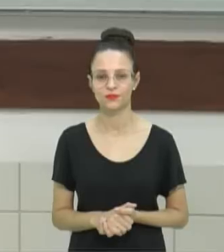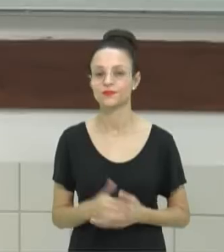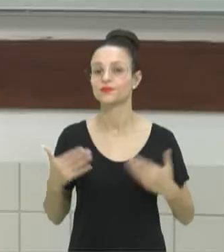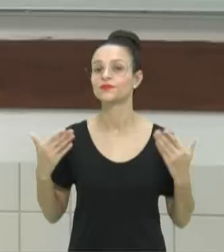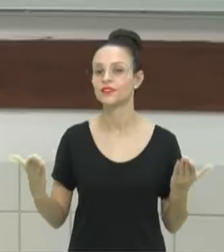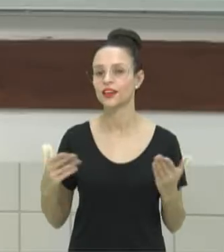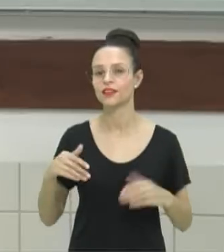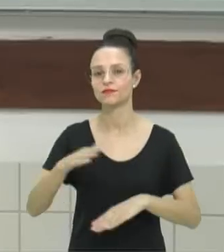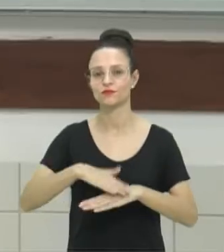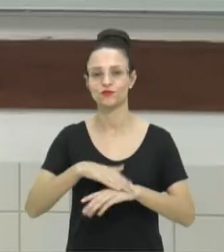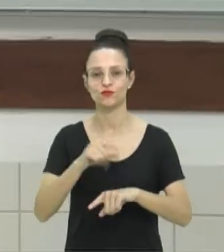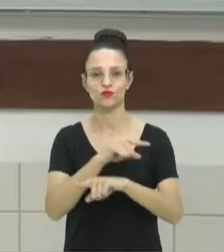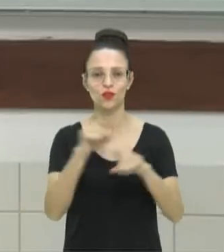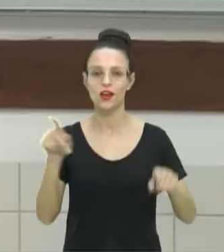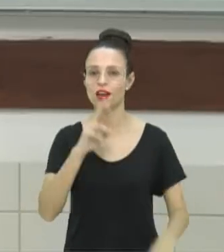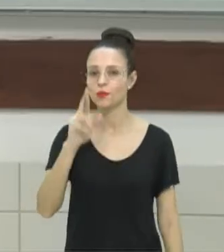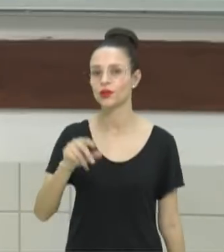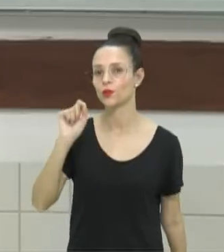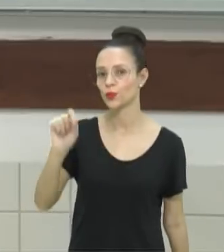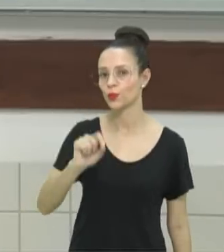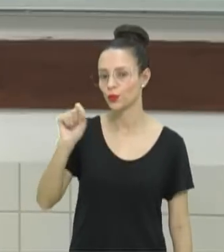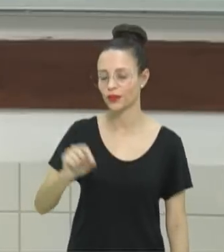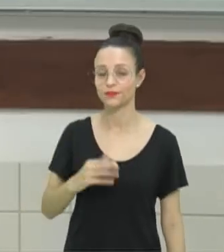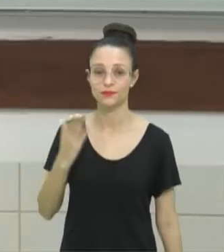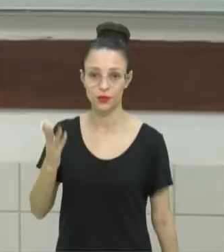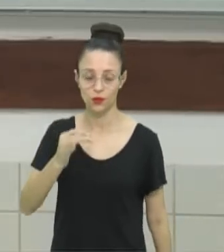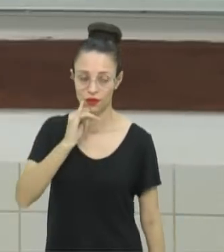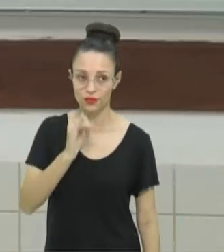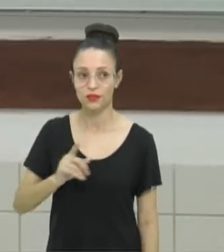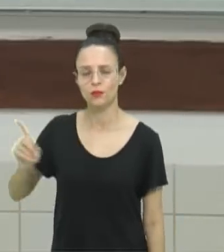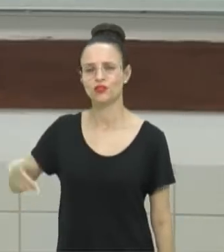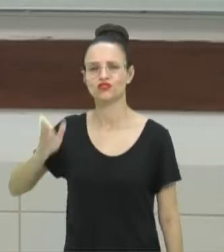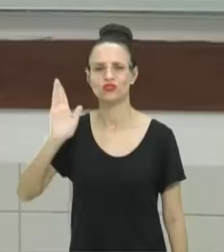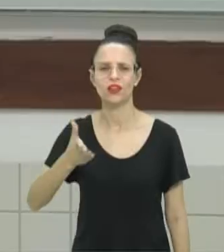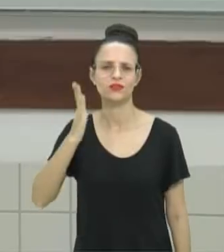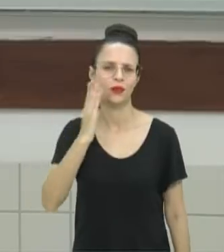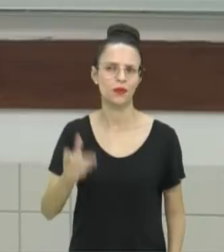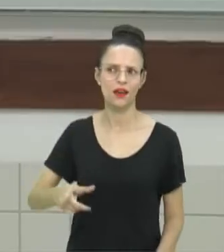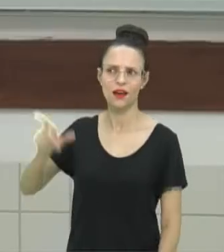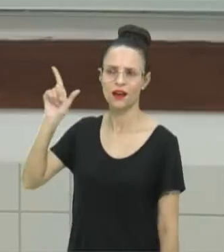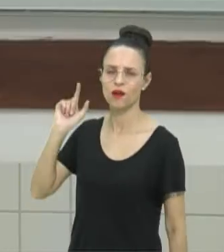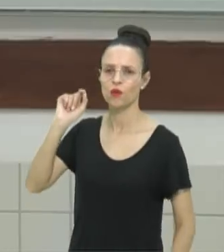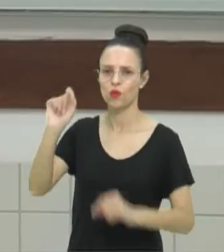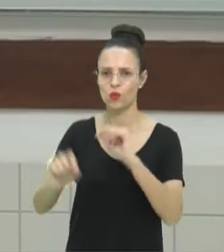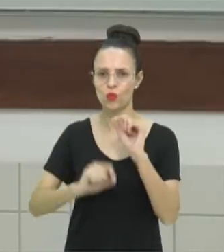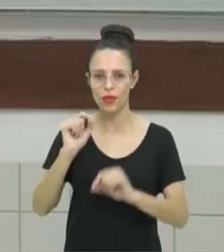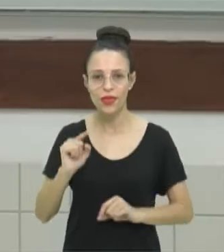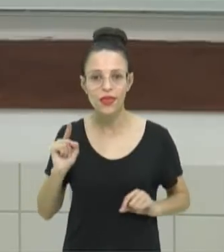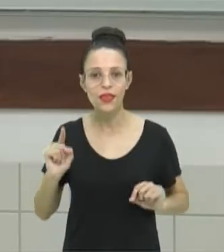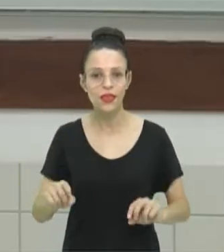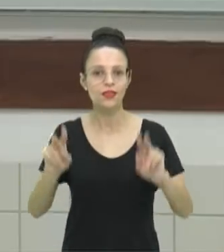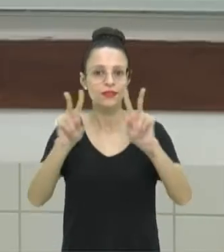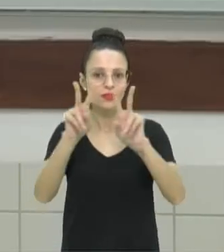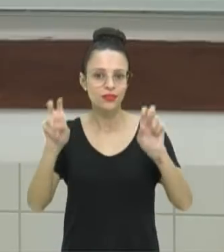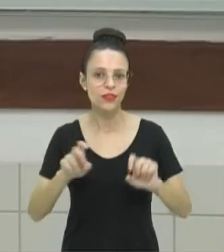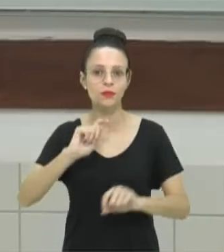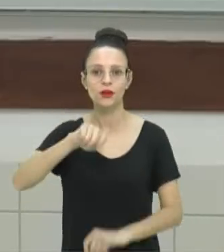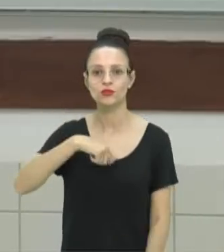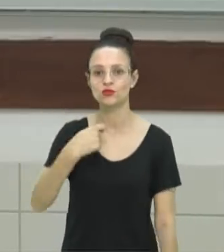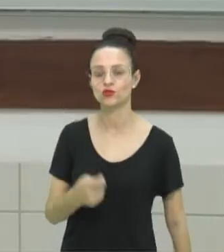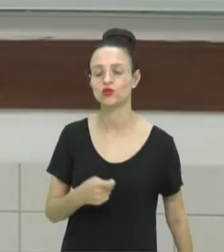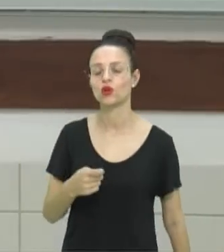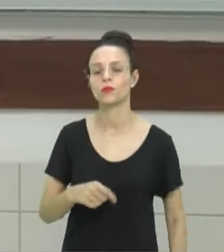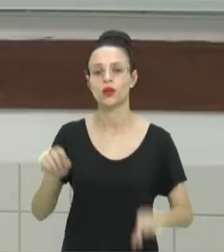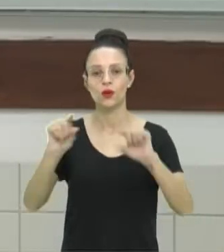E aí, o que você respondeu? Nesse caso, nós já vimos anteriormente que essa se trata de uma